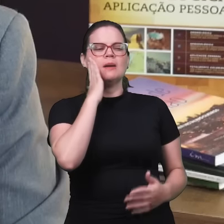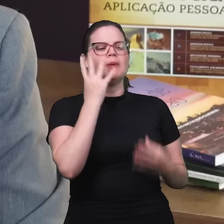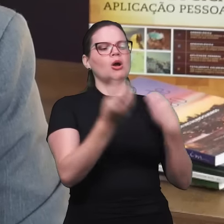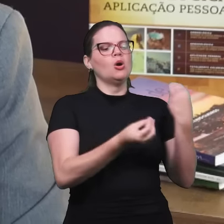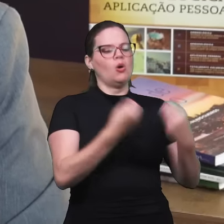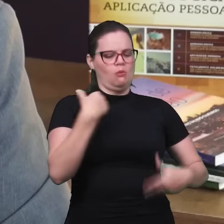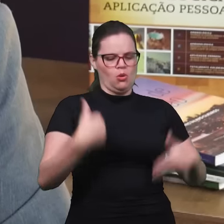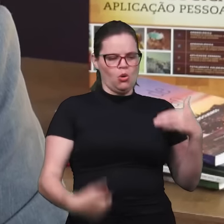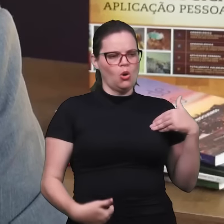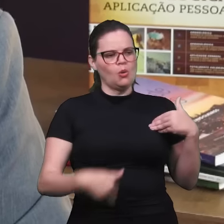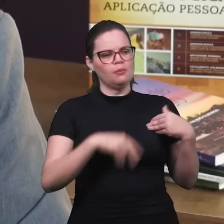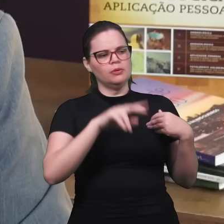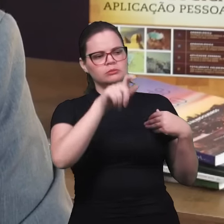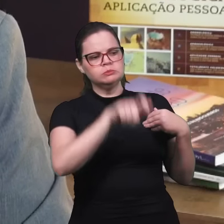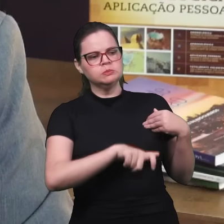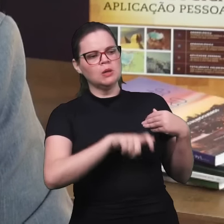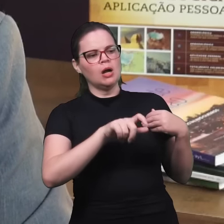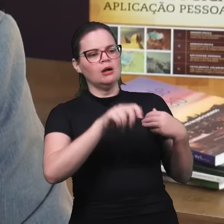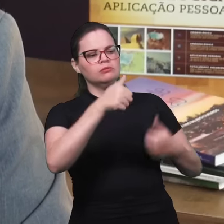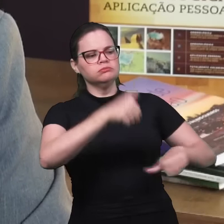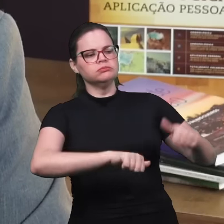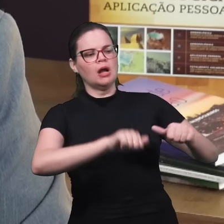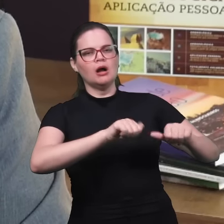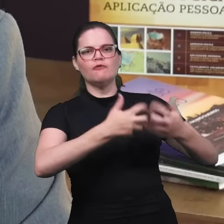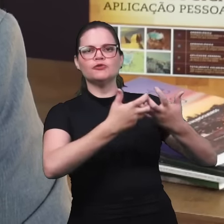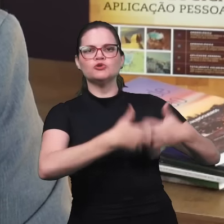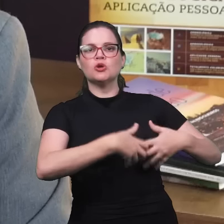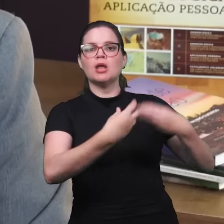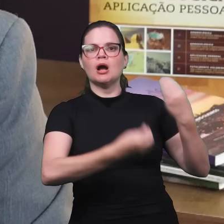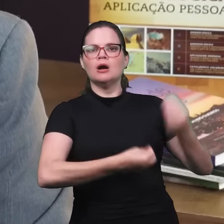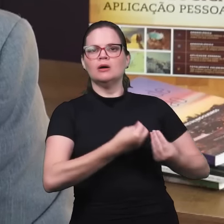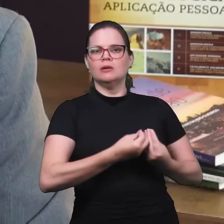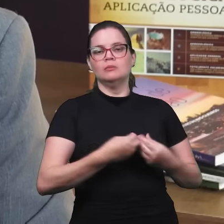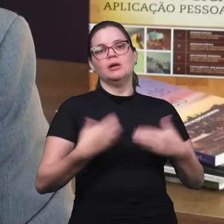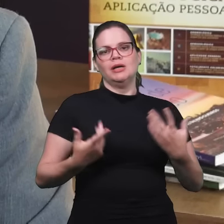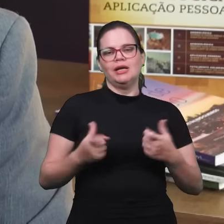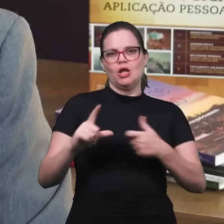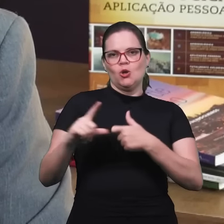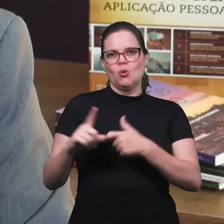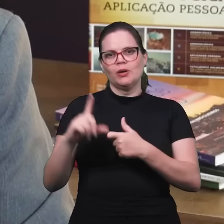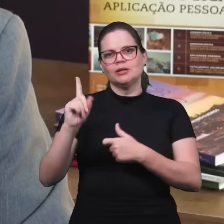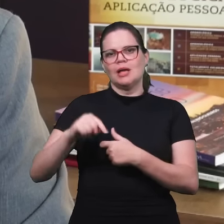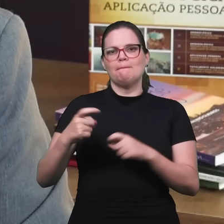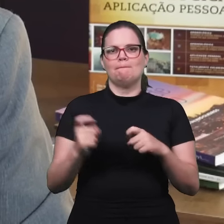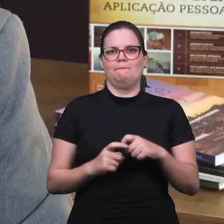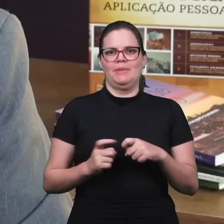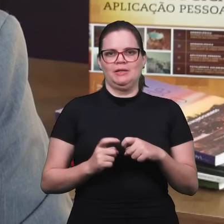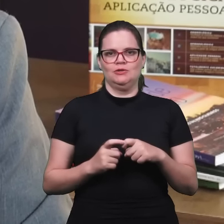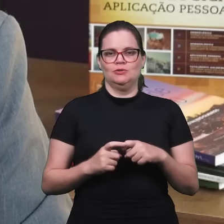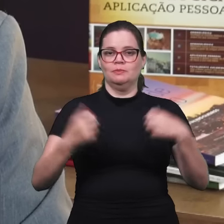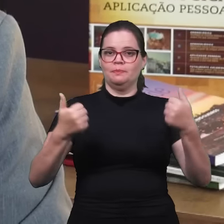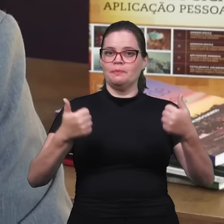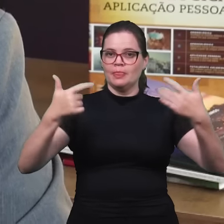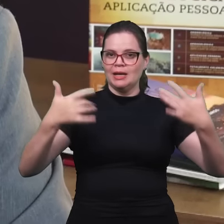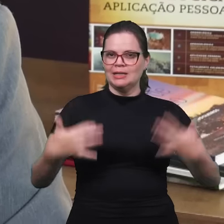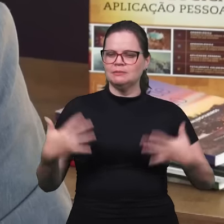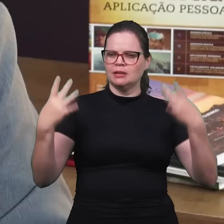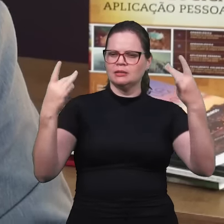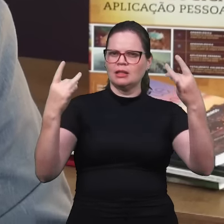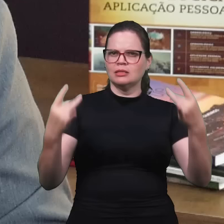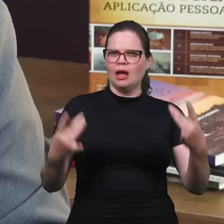humano funcionava. E Lucas era um médico, né? E ele traz nas minúcias ali sobre a vida do Senhor